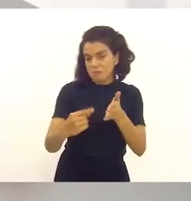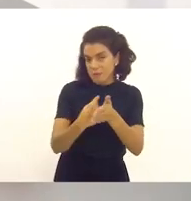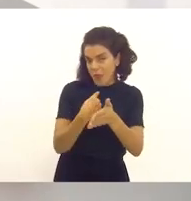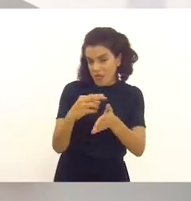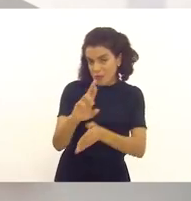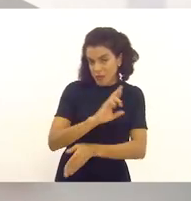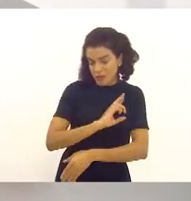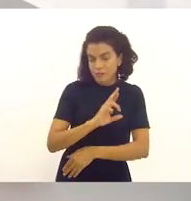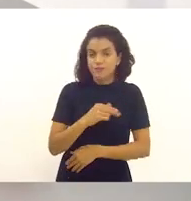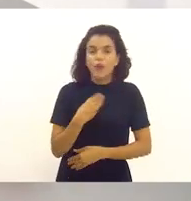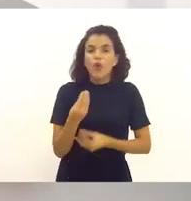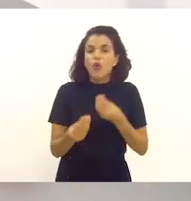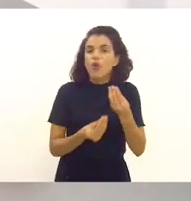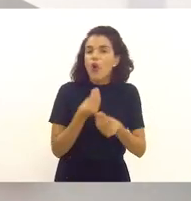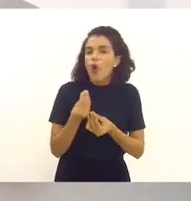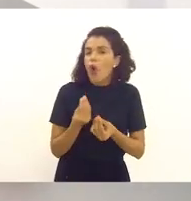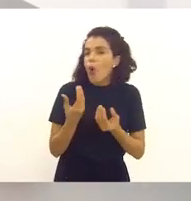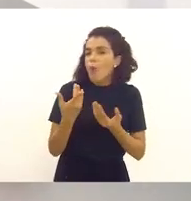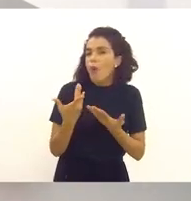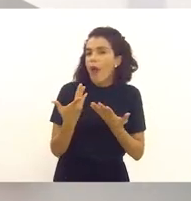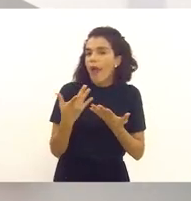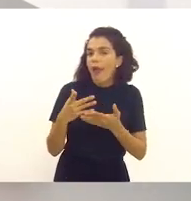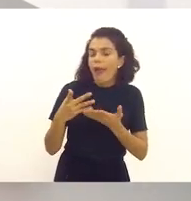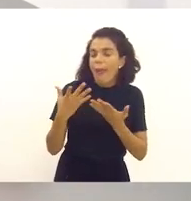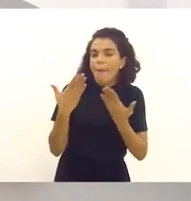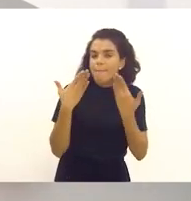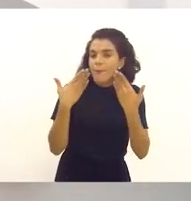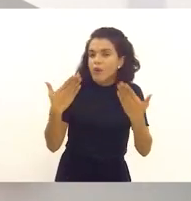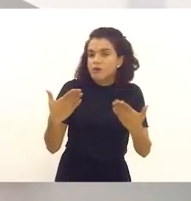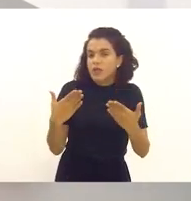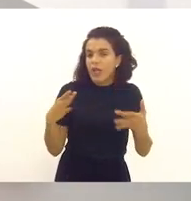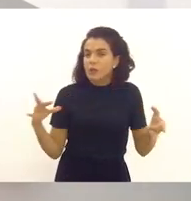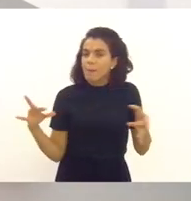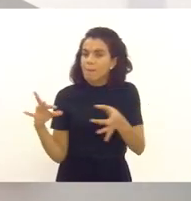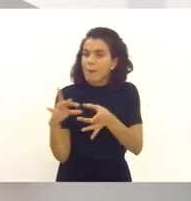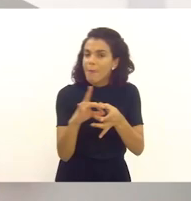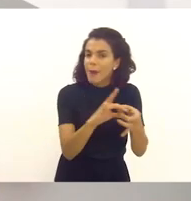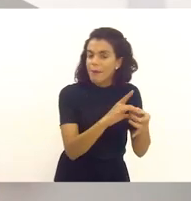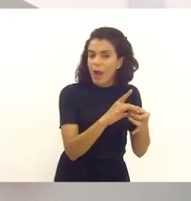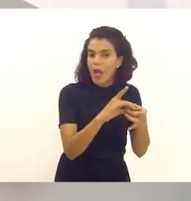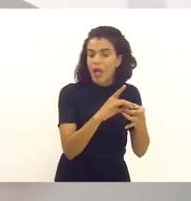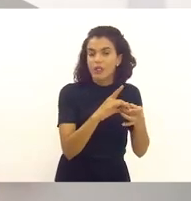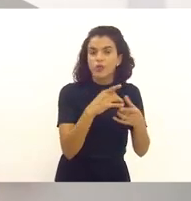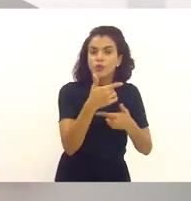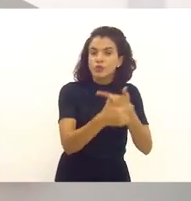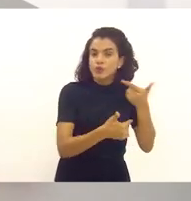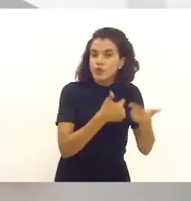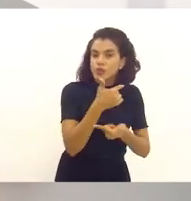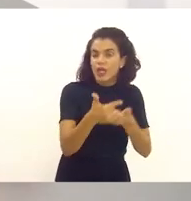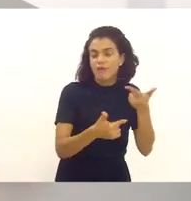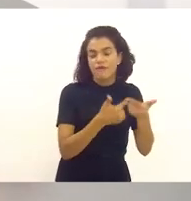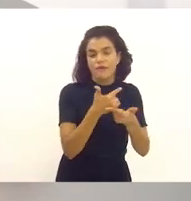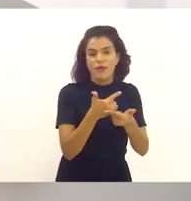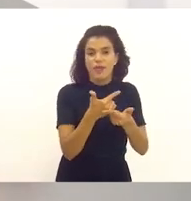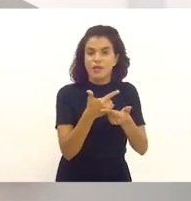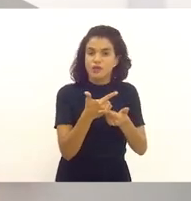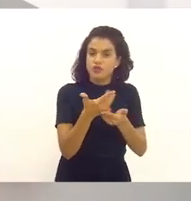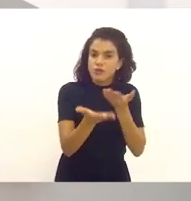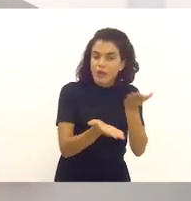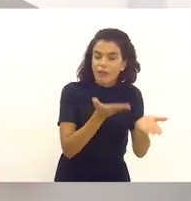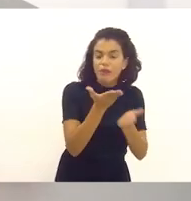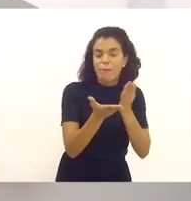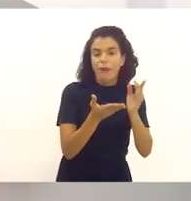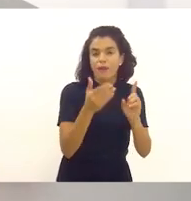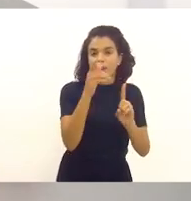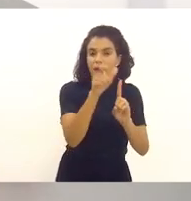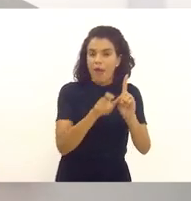Como é realizado o mapeamento das ações Integradas dos serviços disponibilizados na violência doméstica e familiar